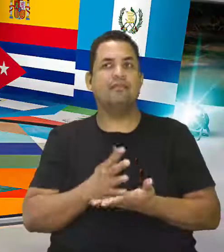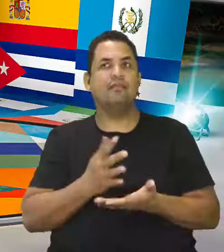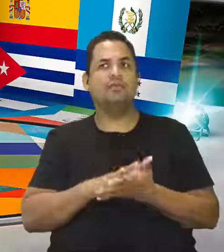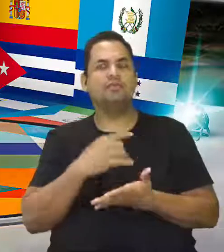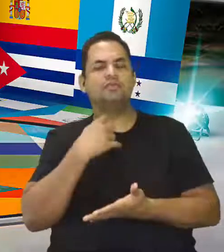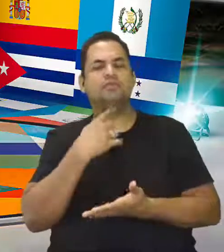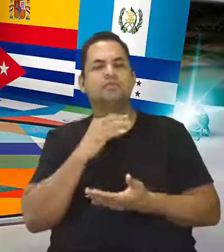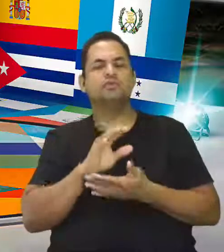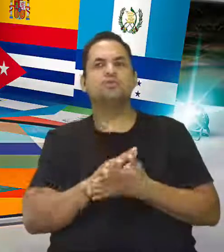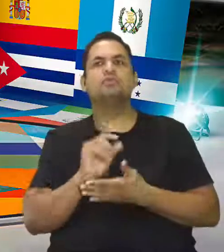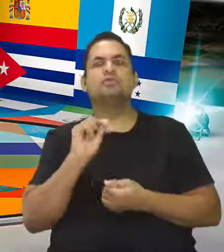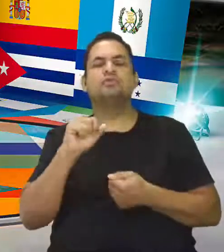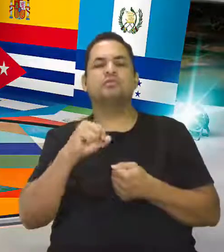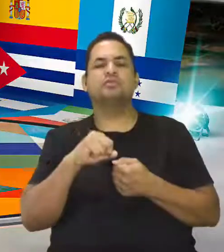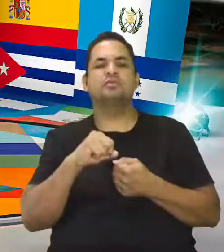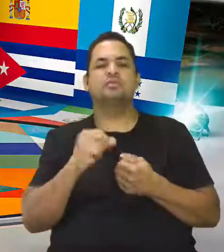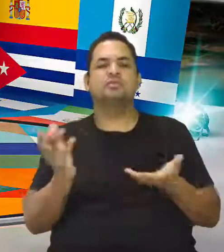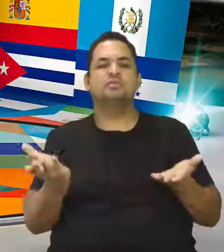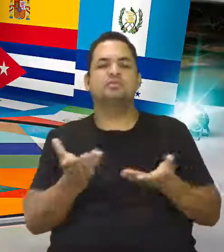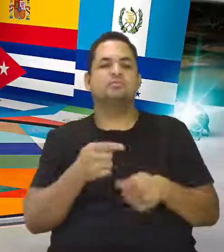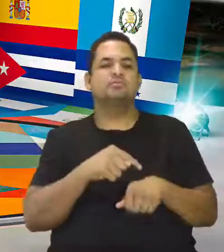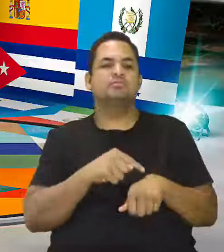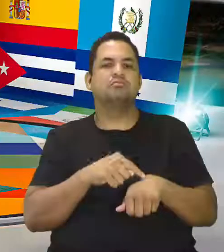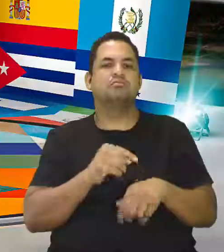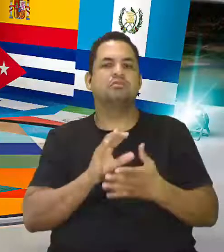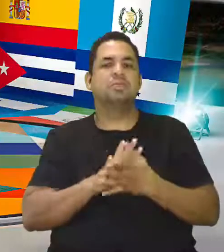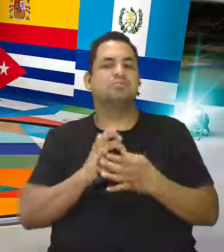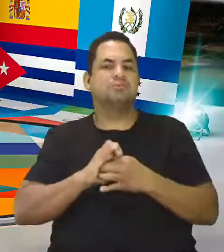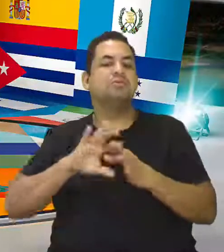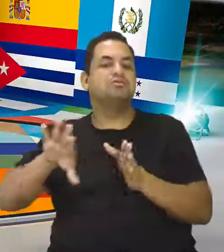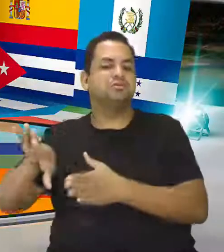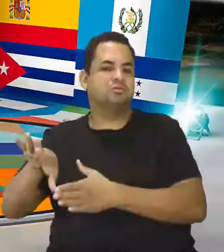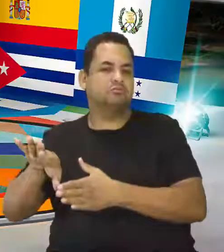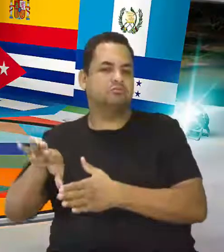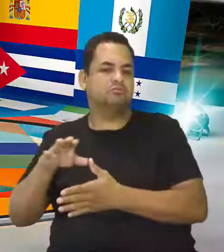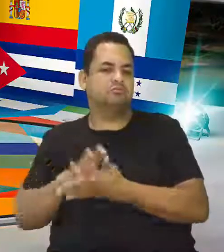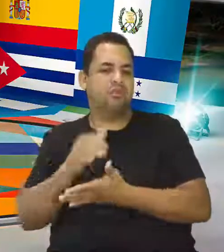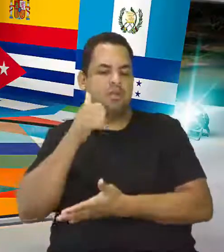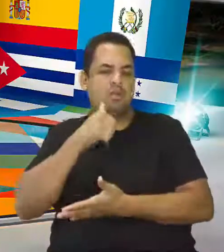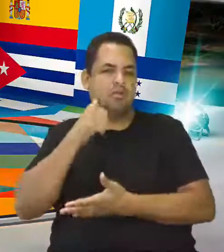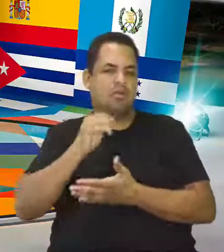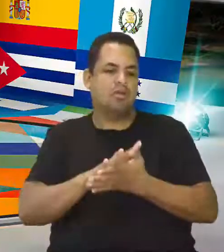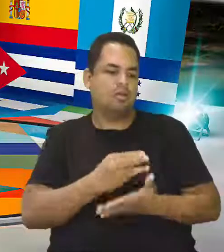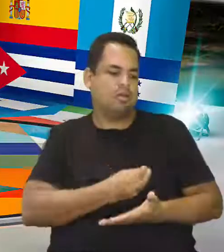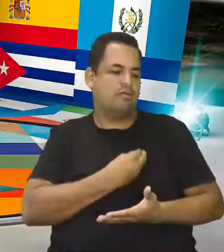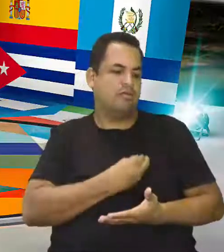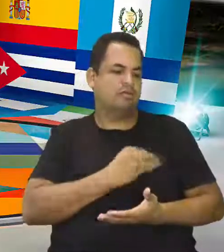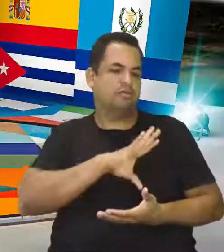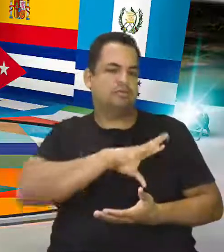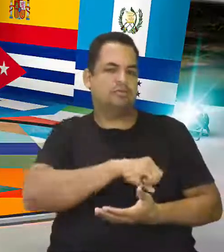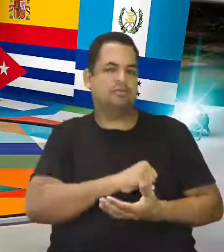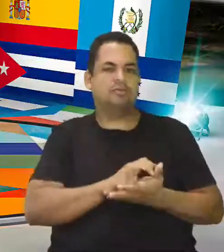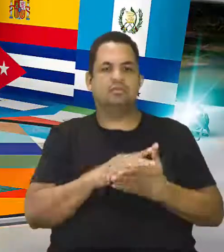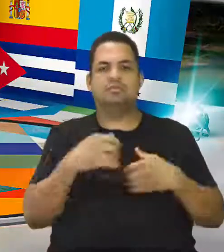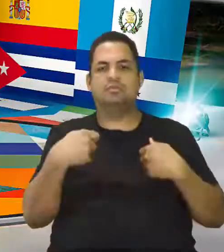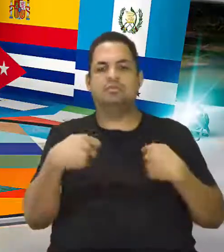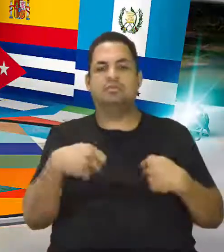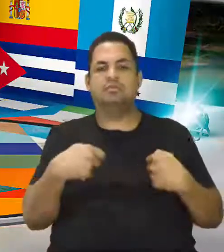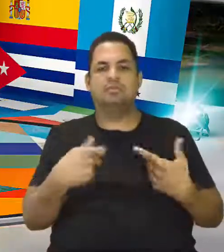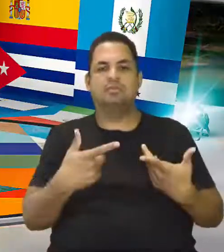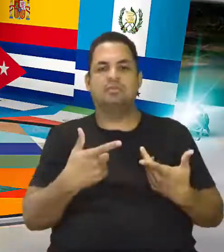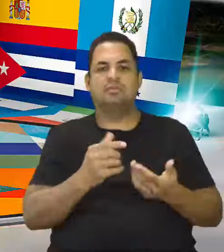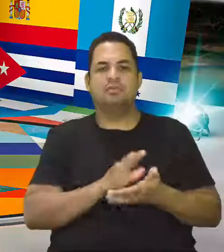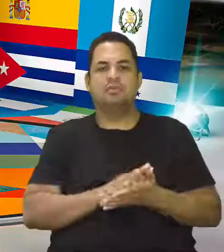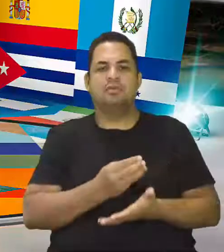que eu faço agora? Será que eu largo ela? Será que eu vivo esse amor? Ele teria que